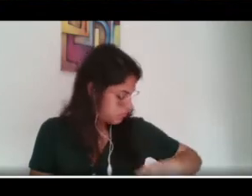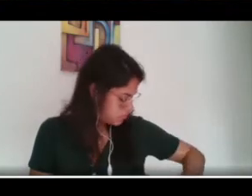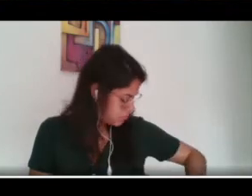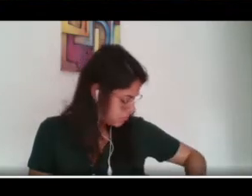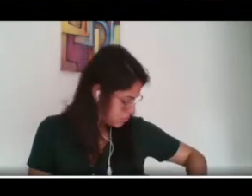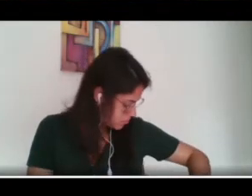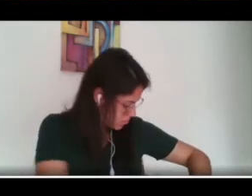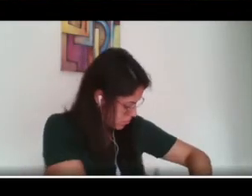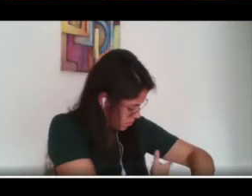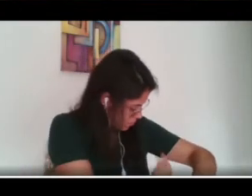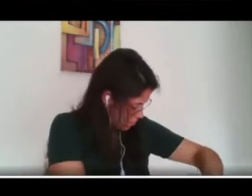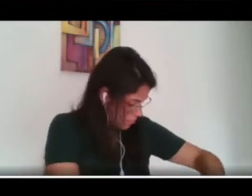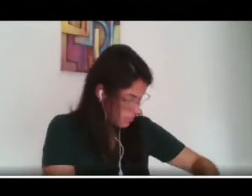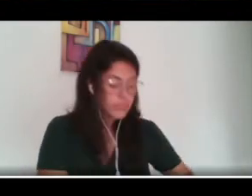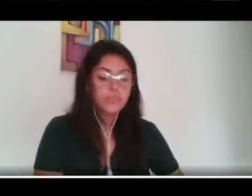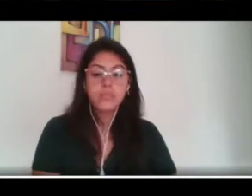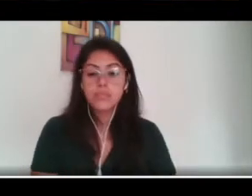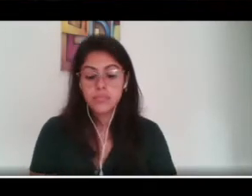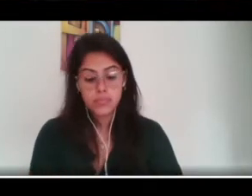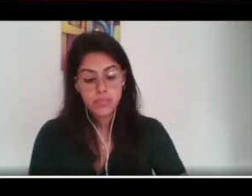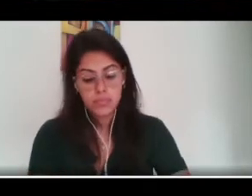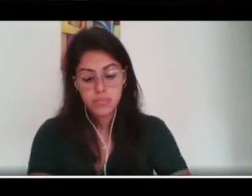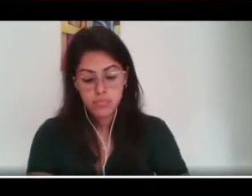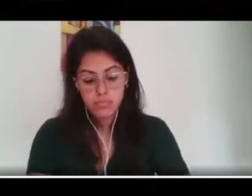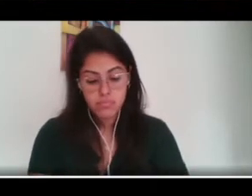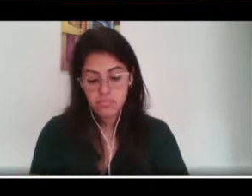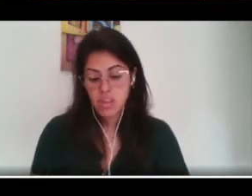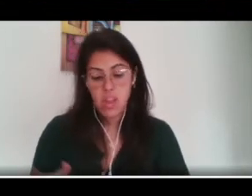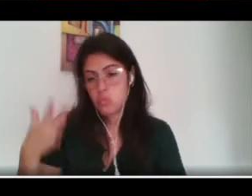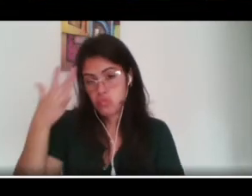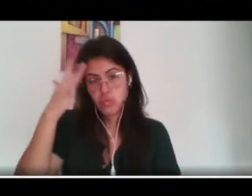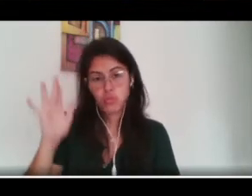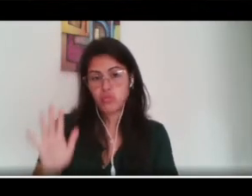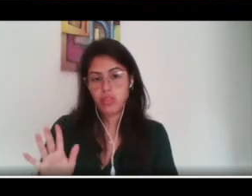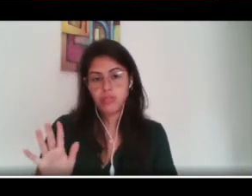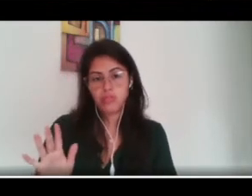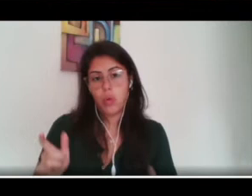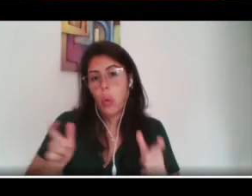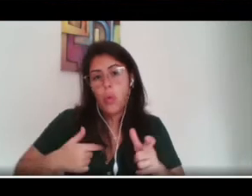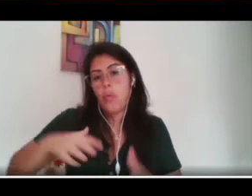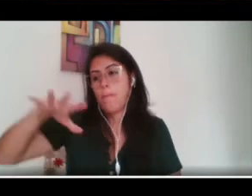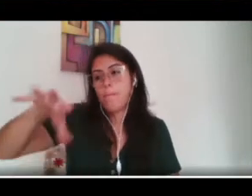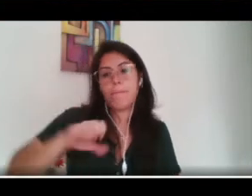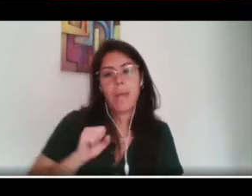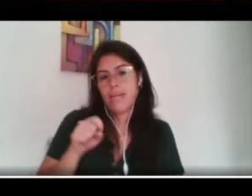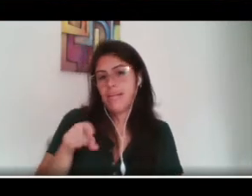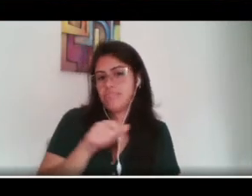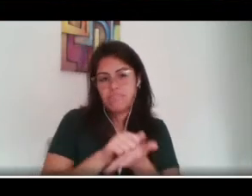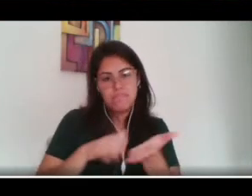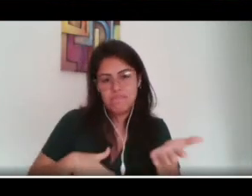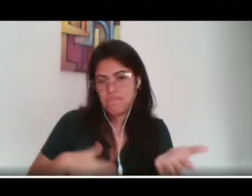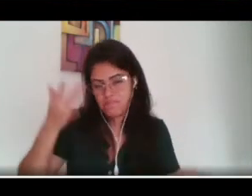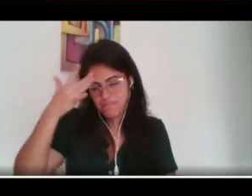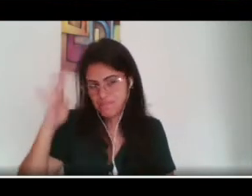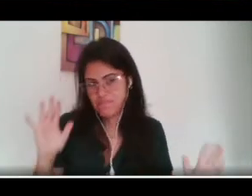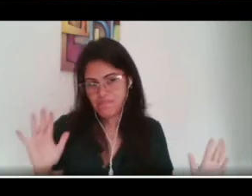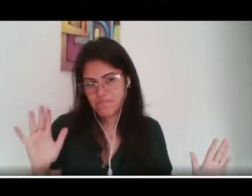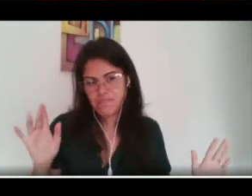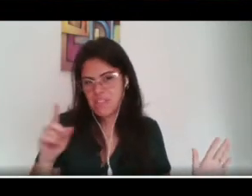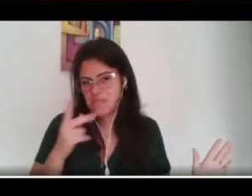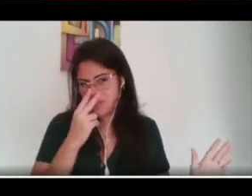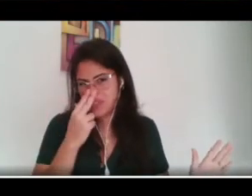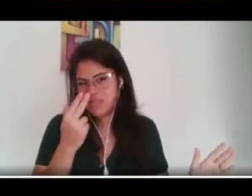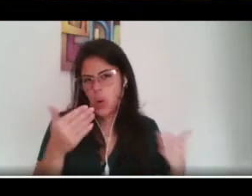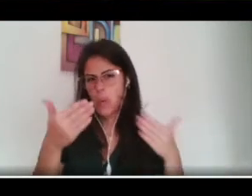Que é um exercício que eu não sei de onde é. É um exercício de uma prova de, sei lá, de 5 anos atrás,